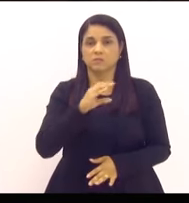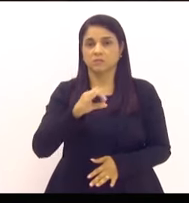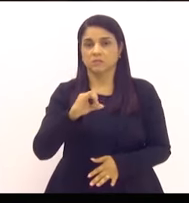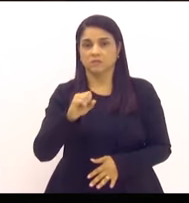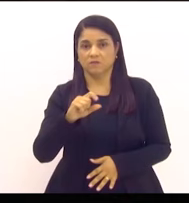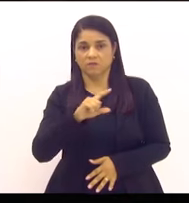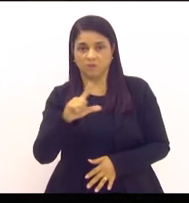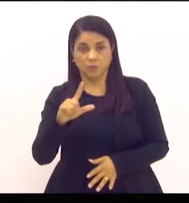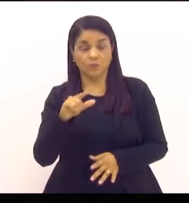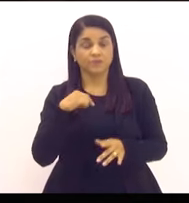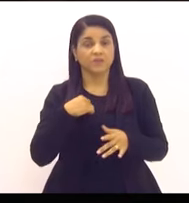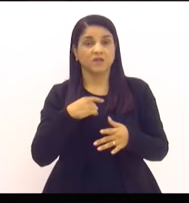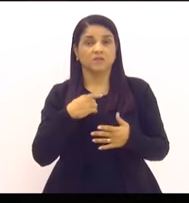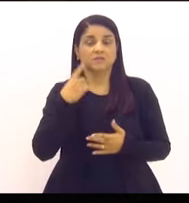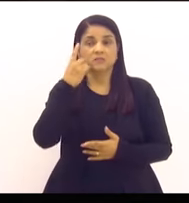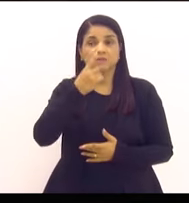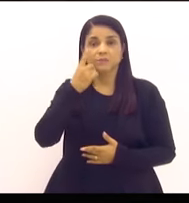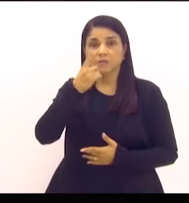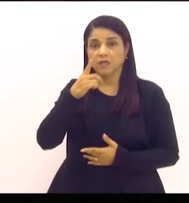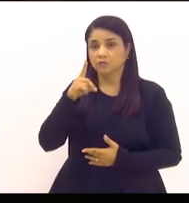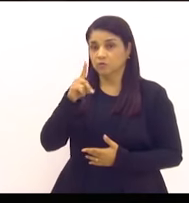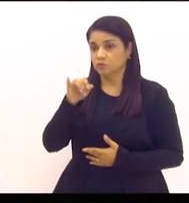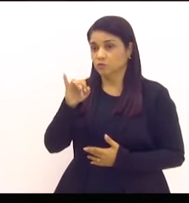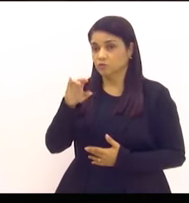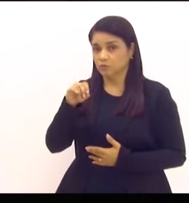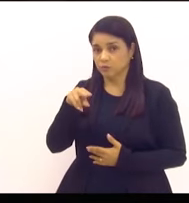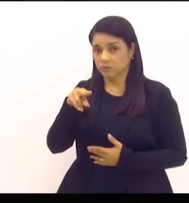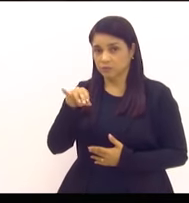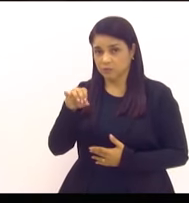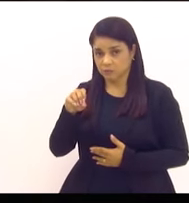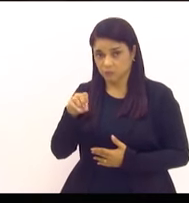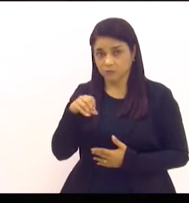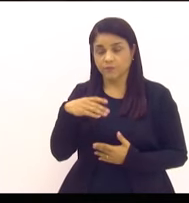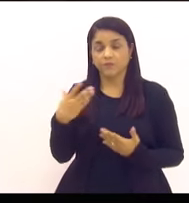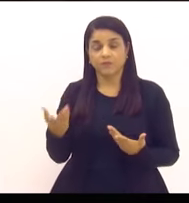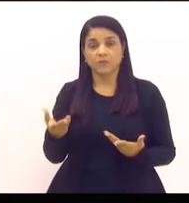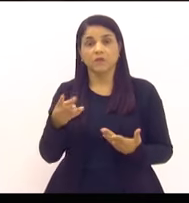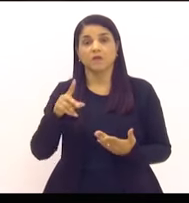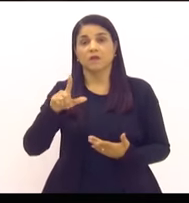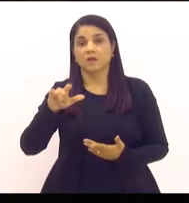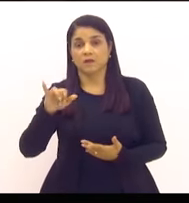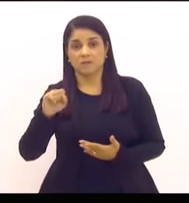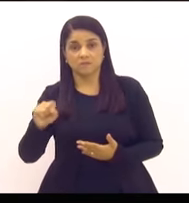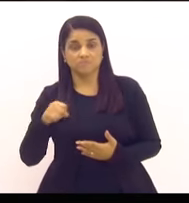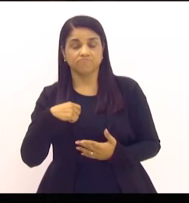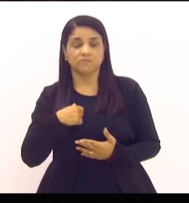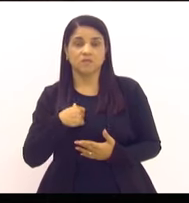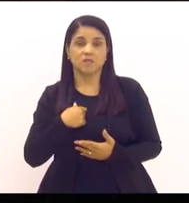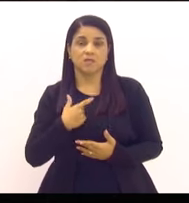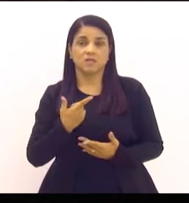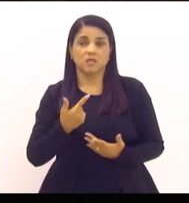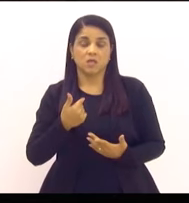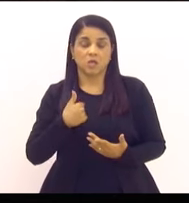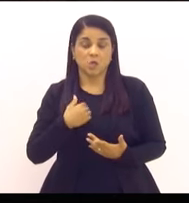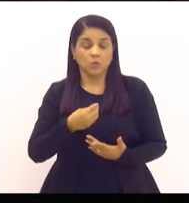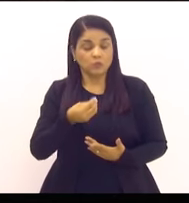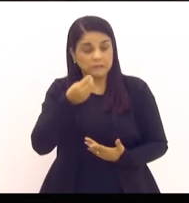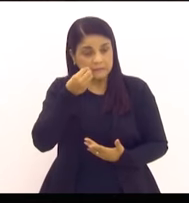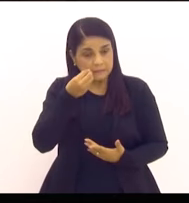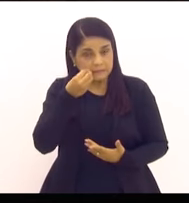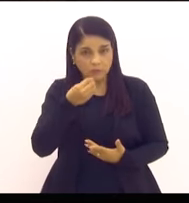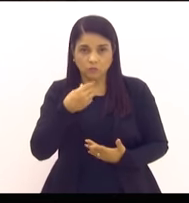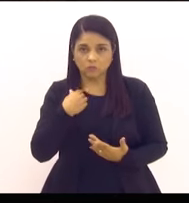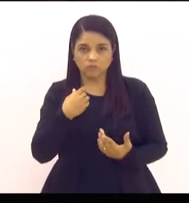Lins, seria injusto da minha parte, e eu não costumo, tento pelo menos não cometer